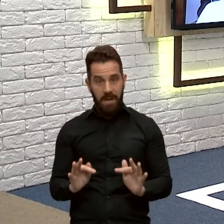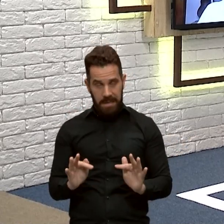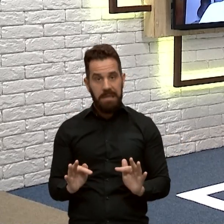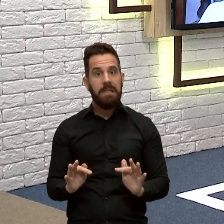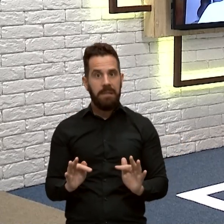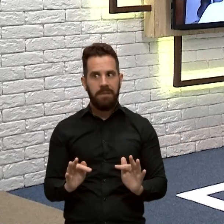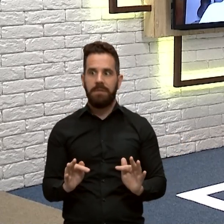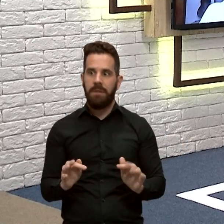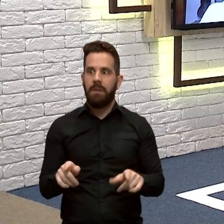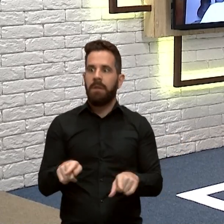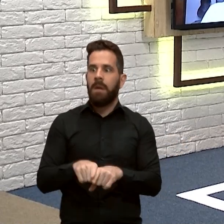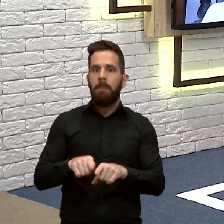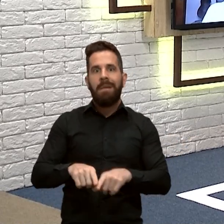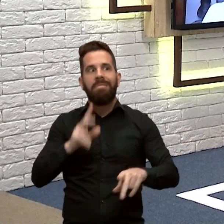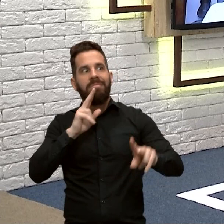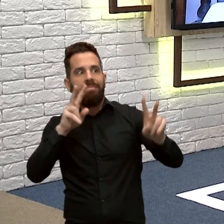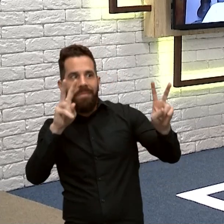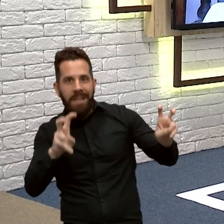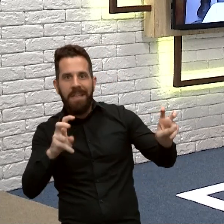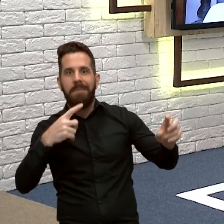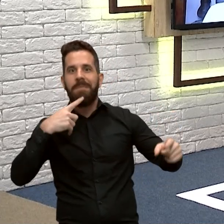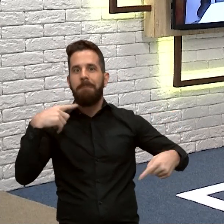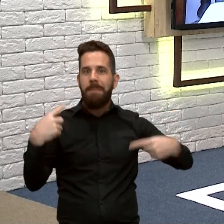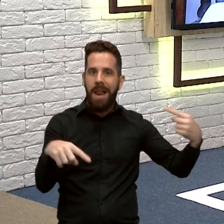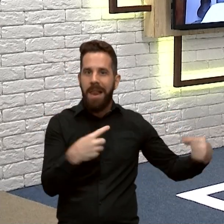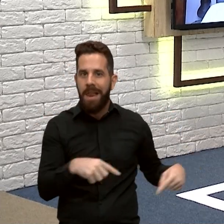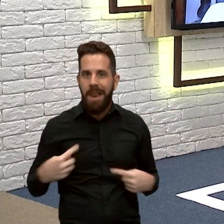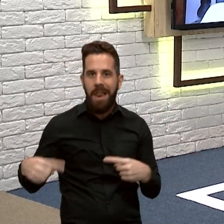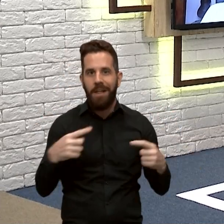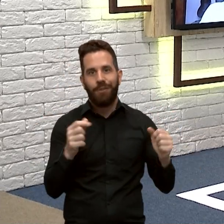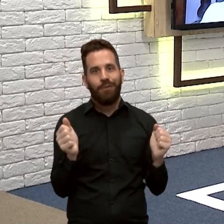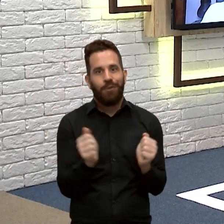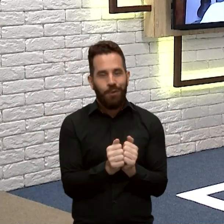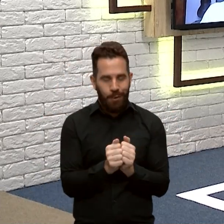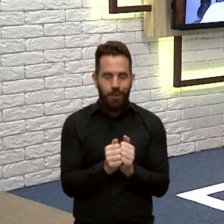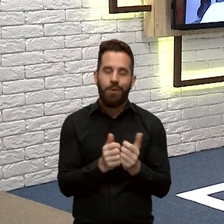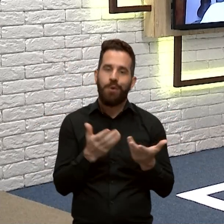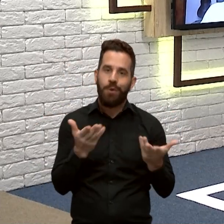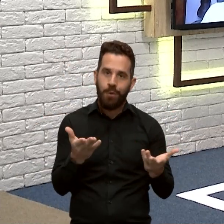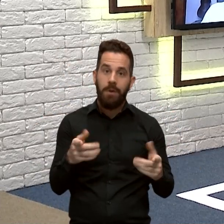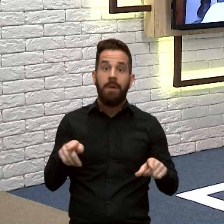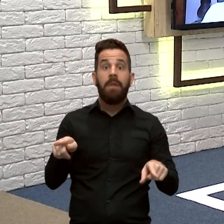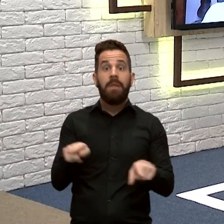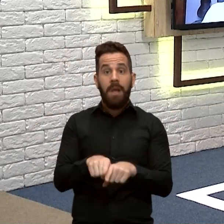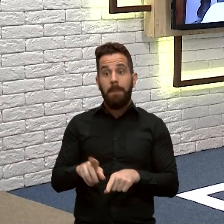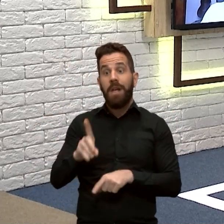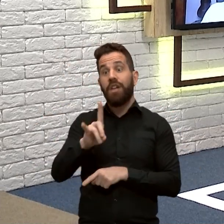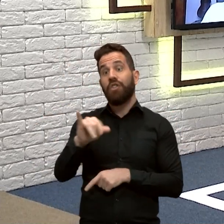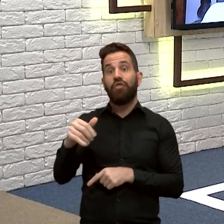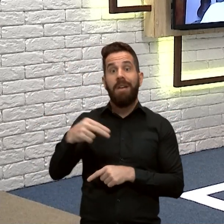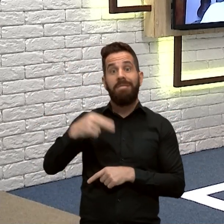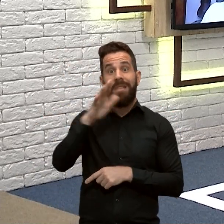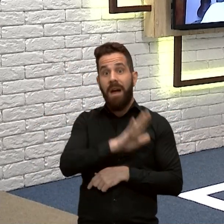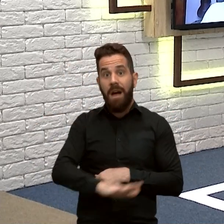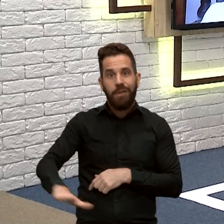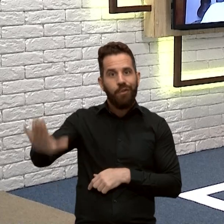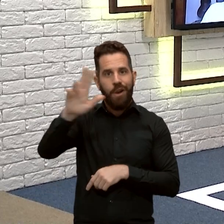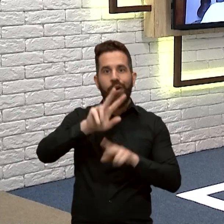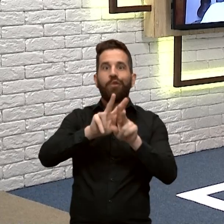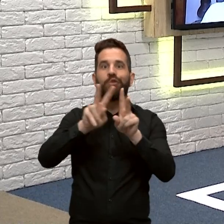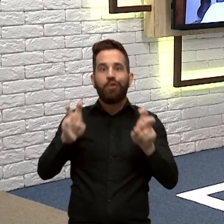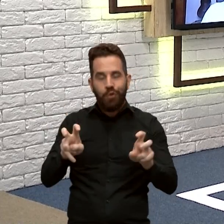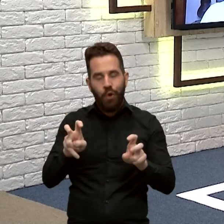discutir, trazer à tona, né? Lembrando que a chegada aí do Dia Nacional da Economia Solidária.